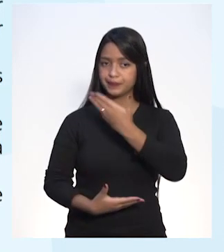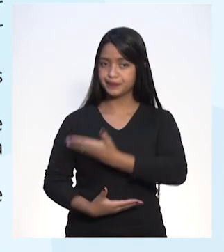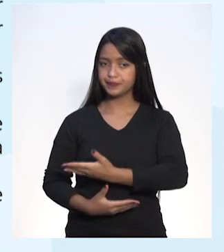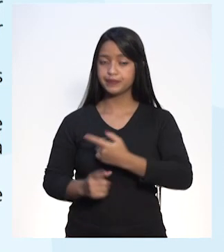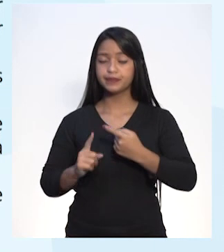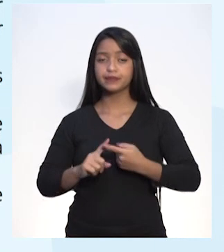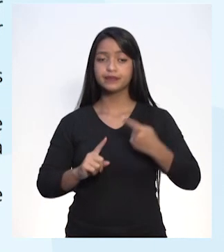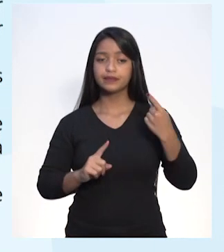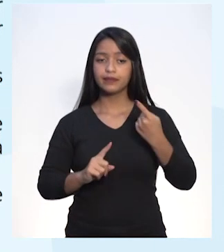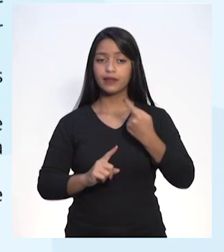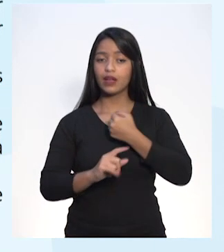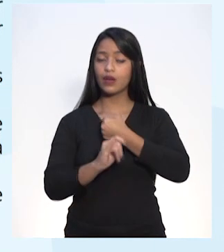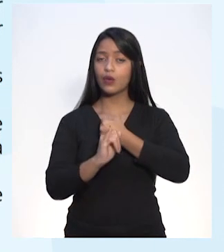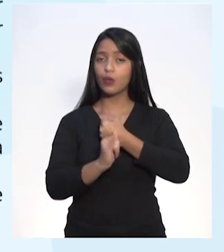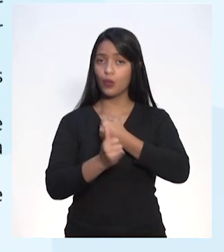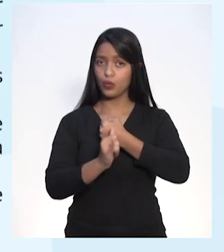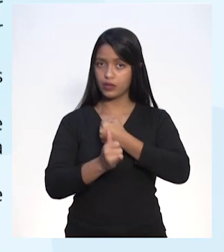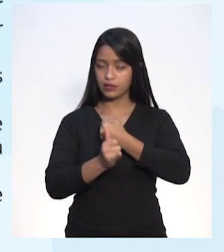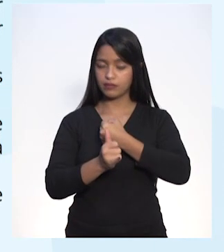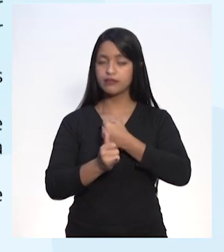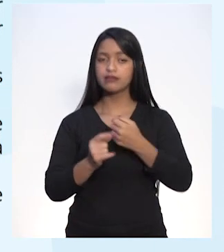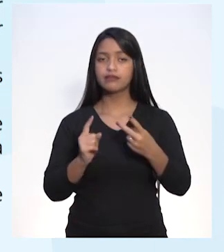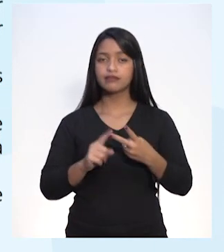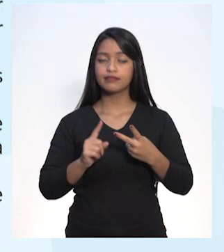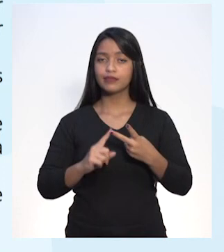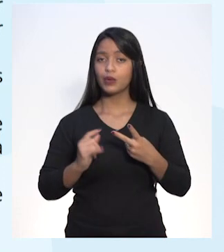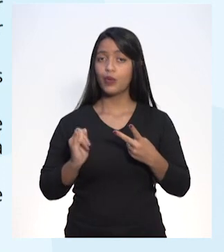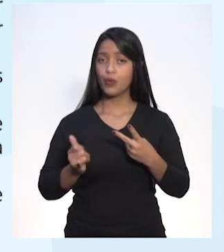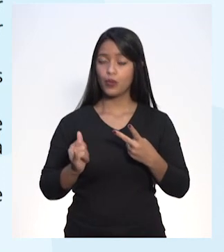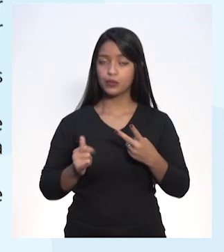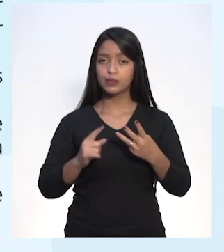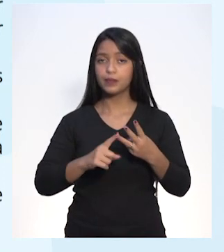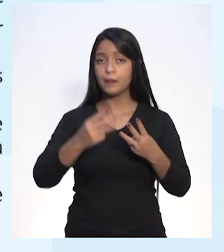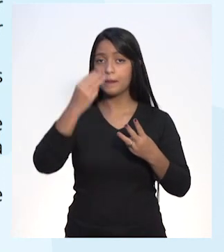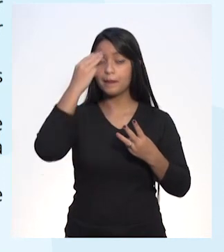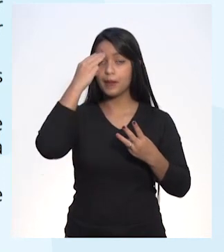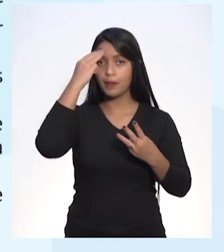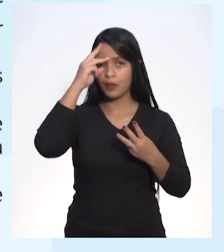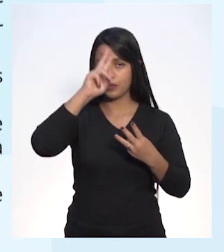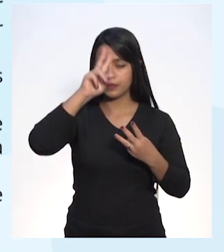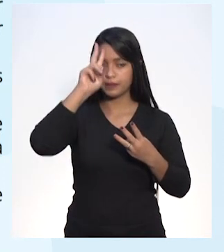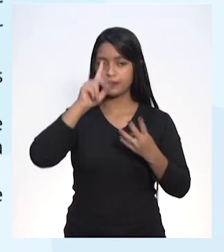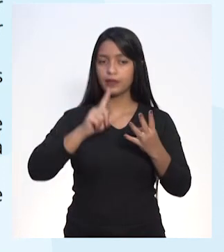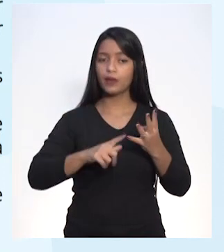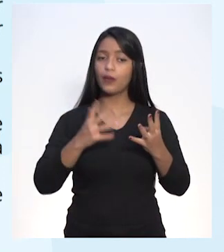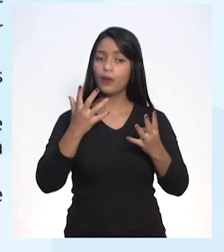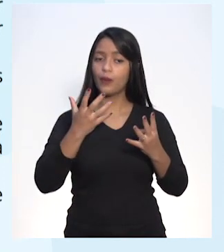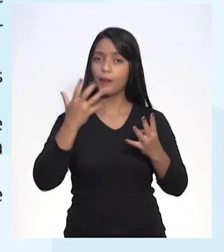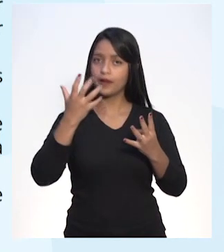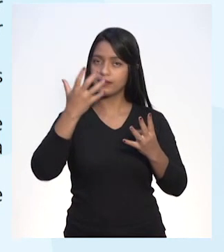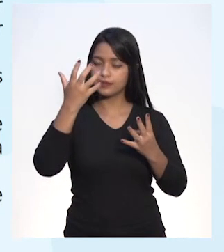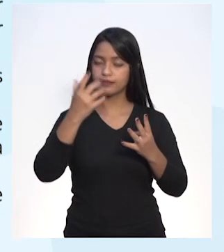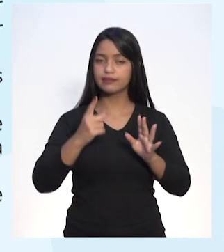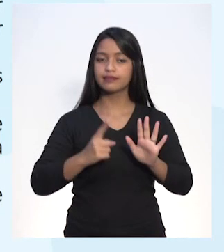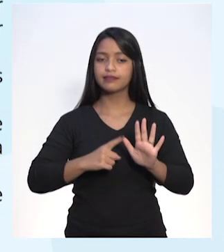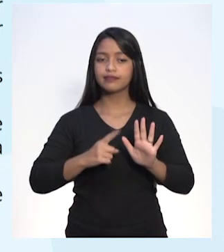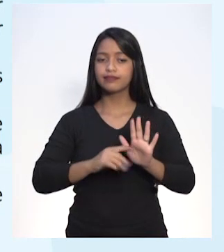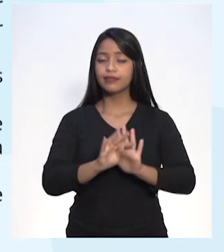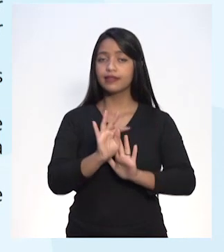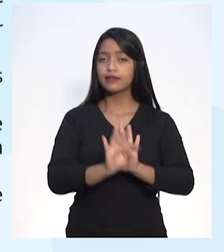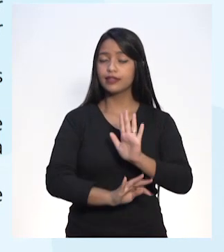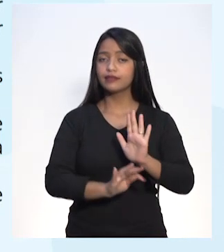o sentimento nobre que brota dos corações de Romeu e Julieta. Eu vou voltar a esse texto já já, mas vou para a questão aqui,